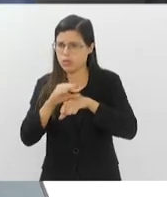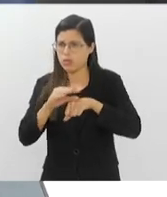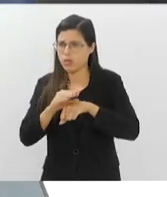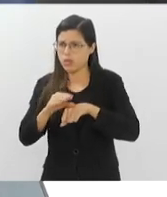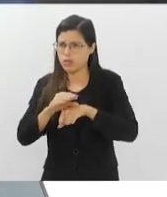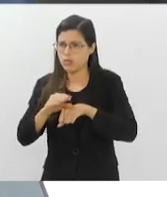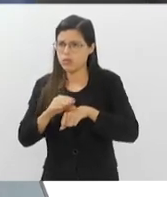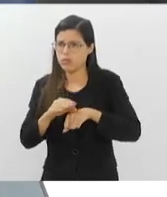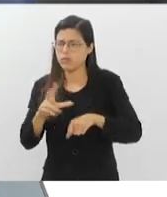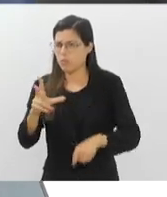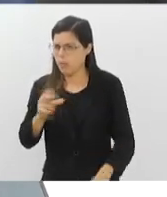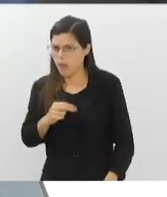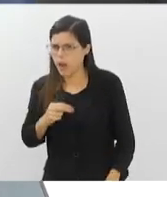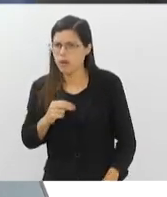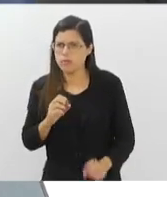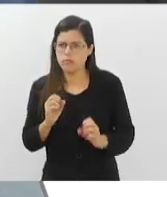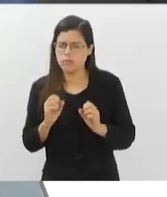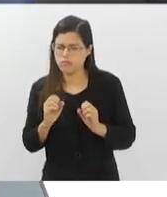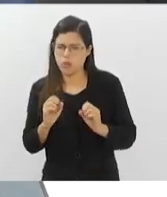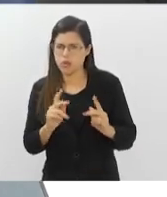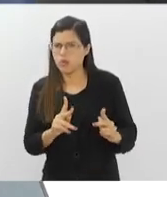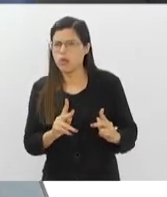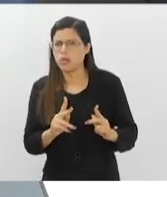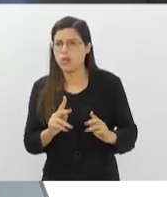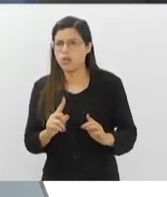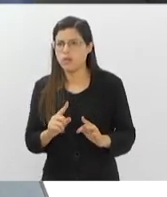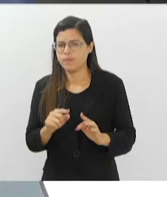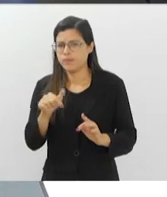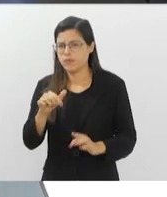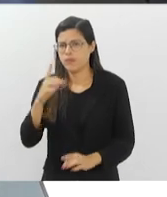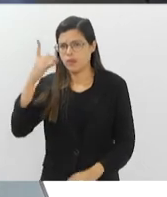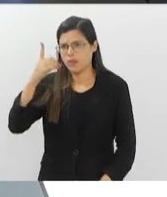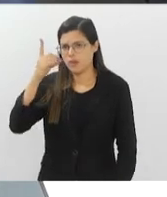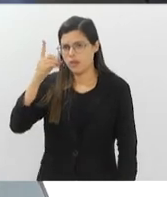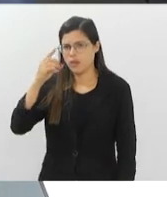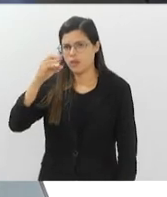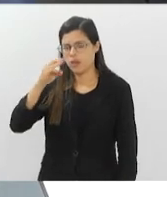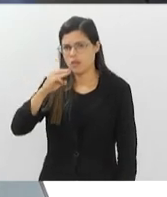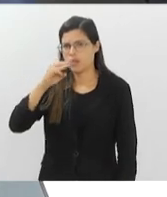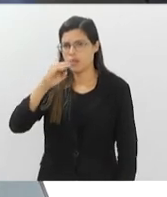Se o deputamento fez, porque seguramente